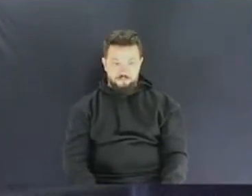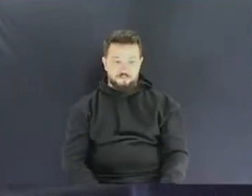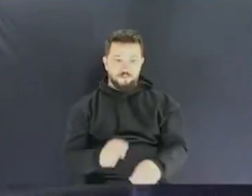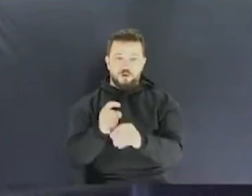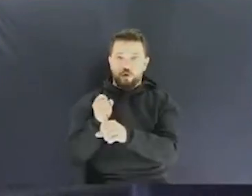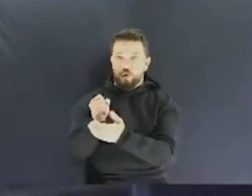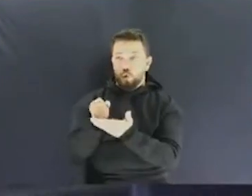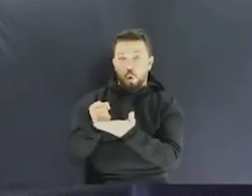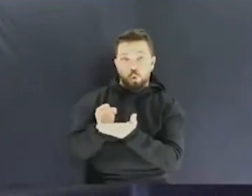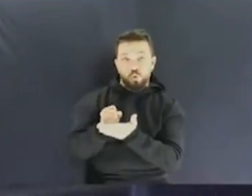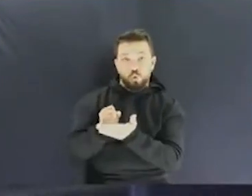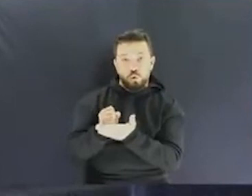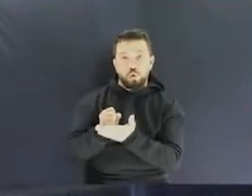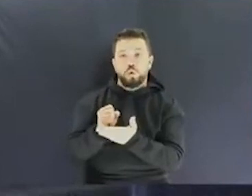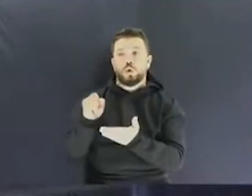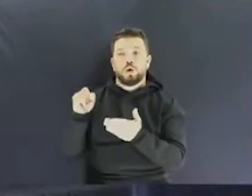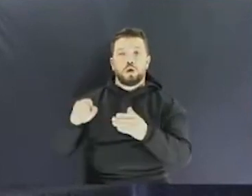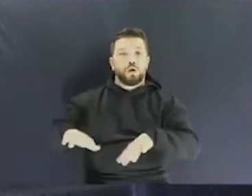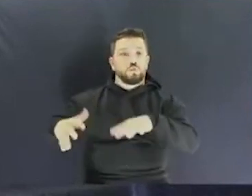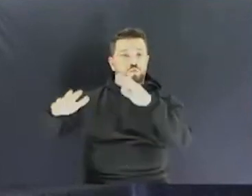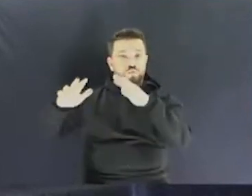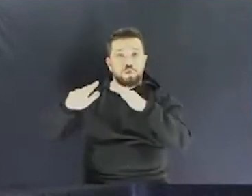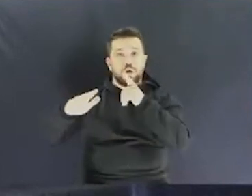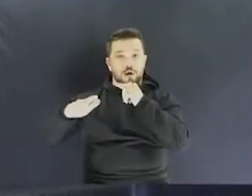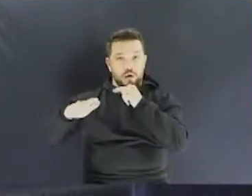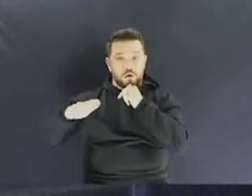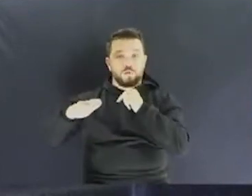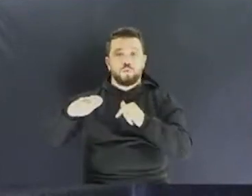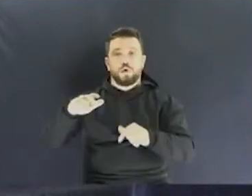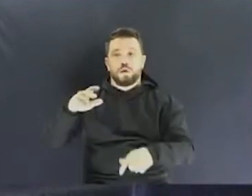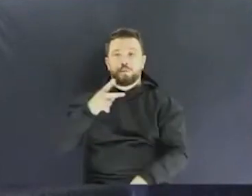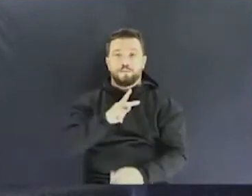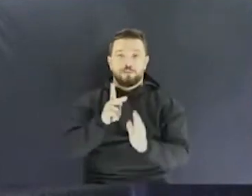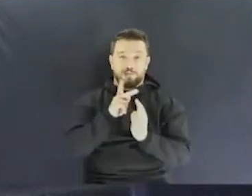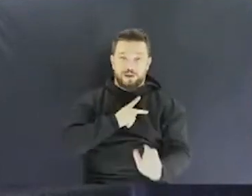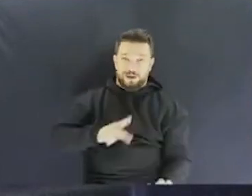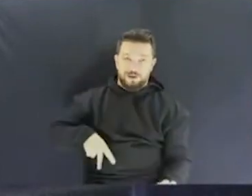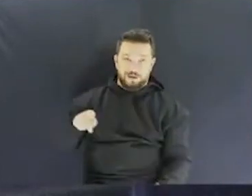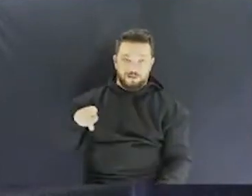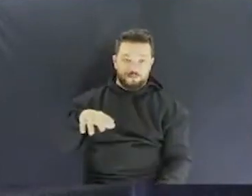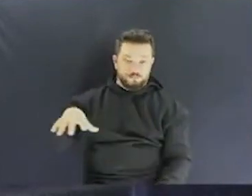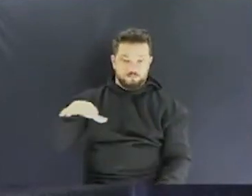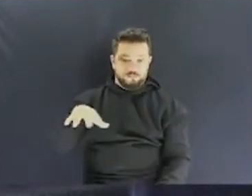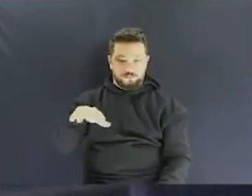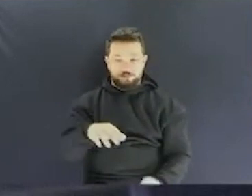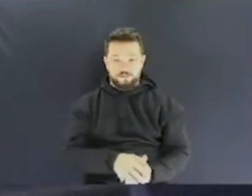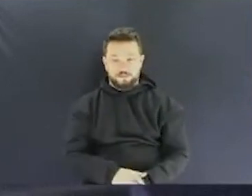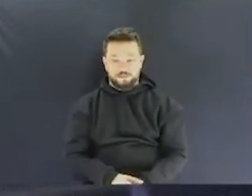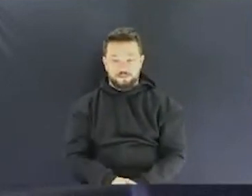Vila Guaíra, Córrego Curtume, enfim, cheias do Rio Pinheirinho